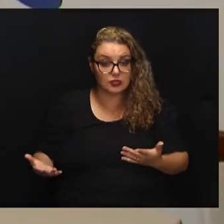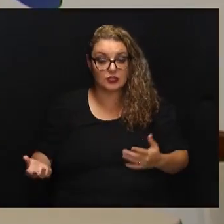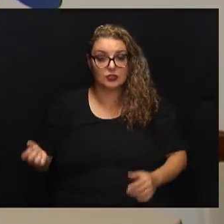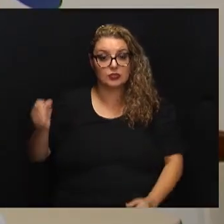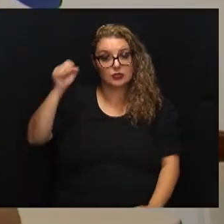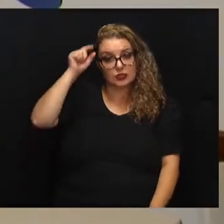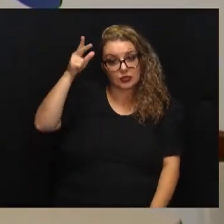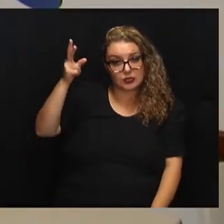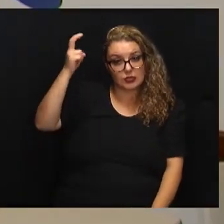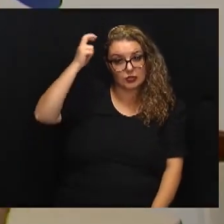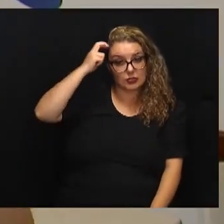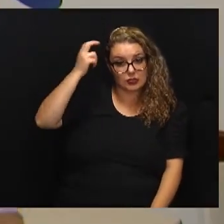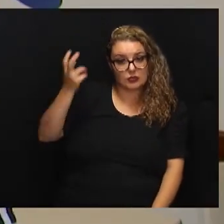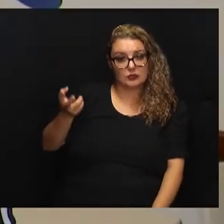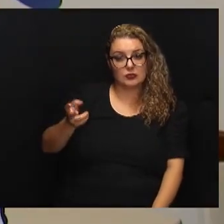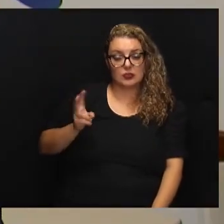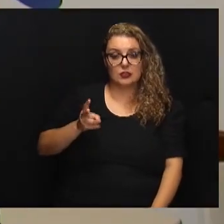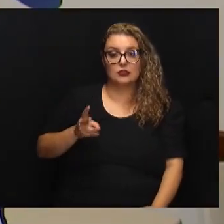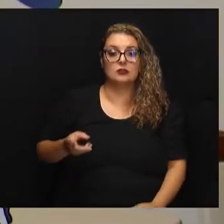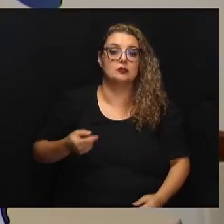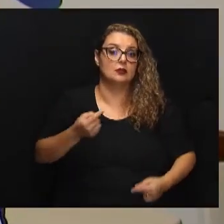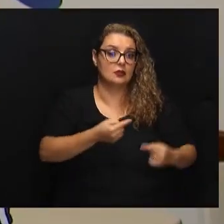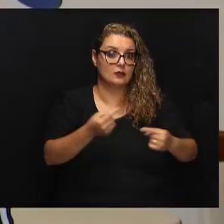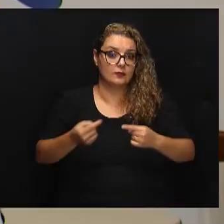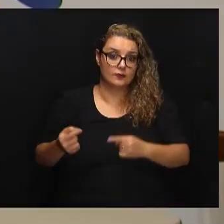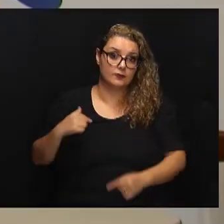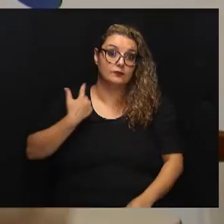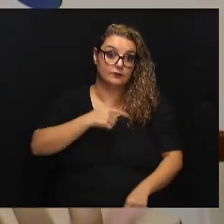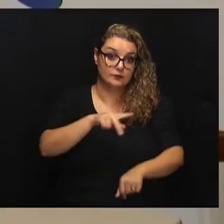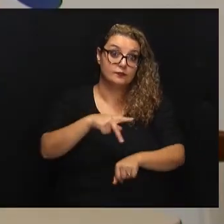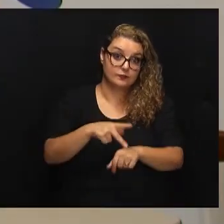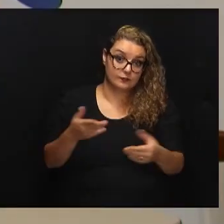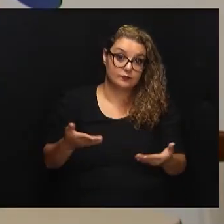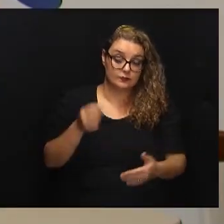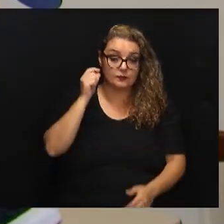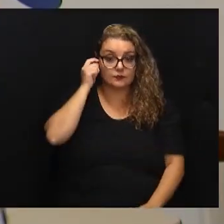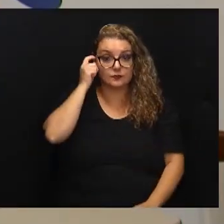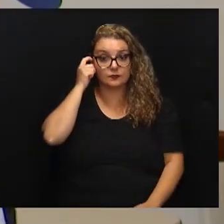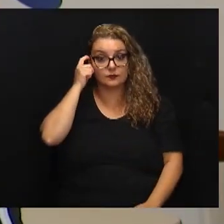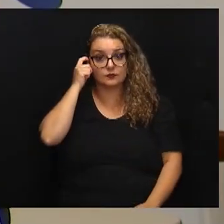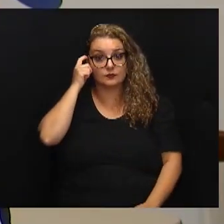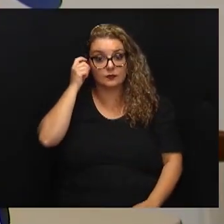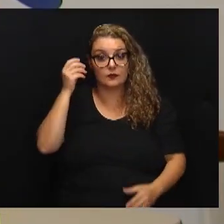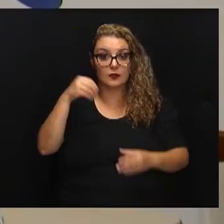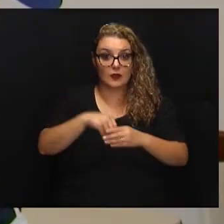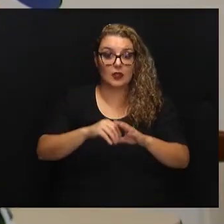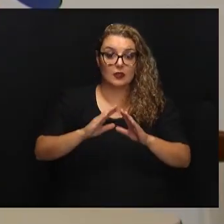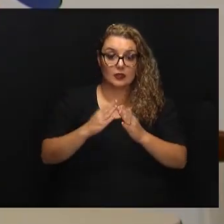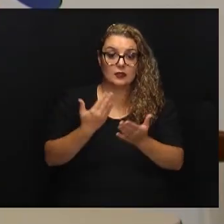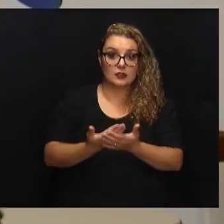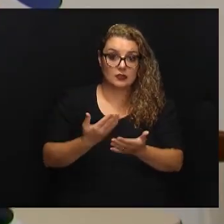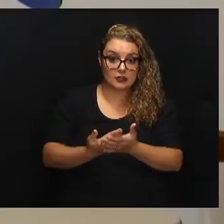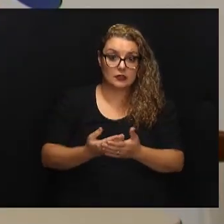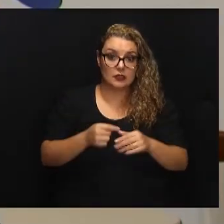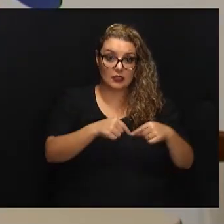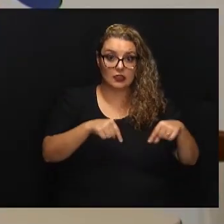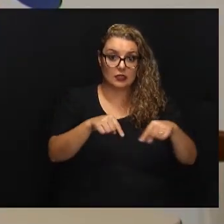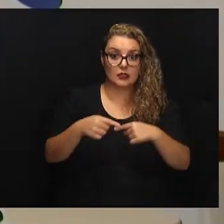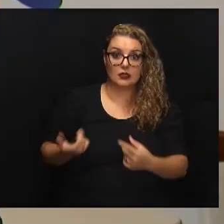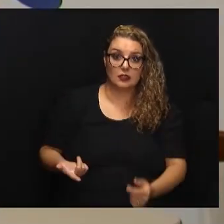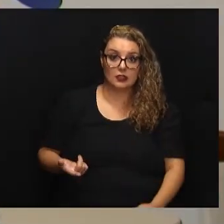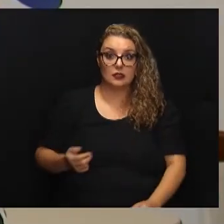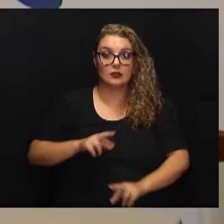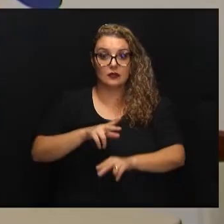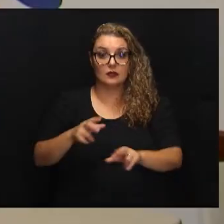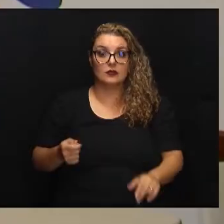cultura, elas sempre estão em discussão, né, no nosso país hoje e também dentro da sala de aula. Vários alunos meus, assim que eles saíram da prova,